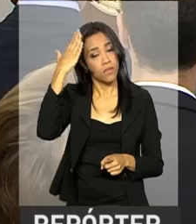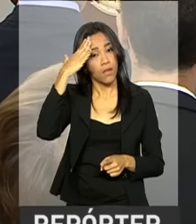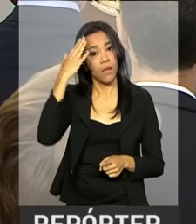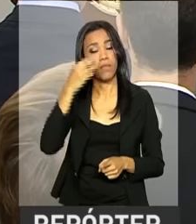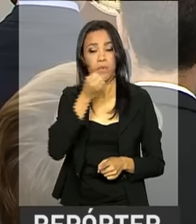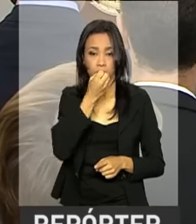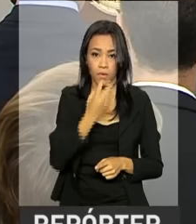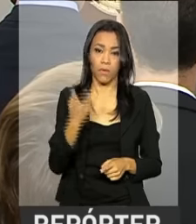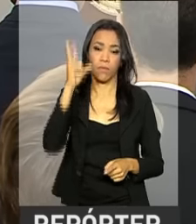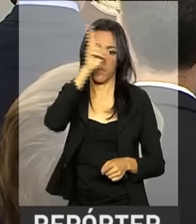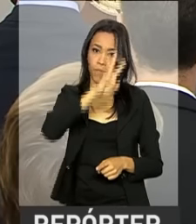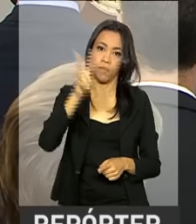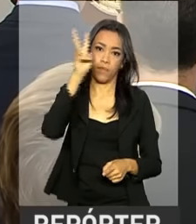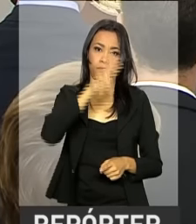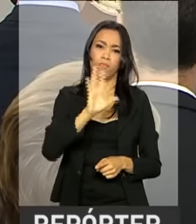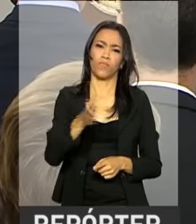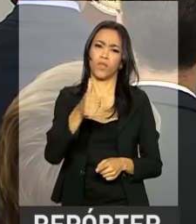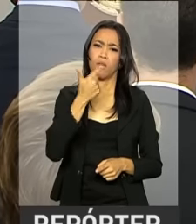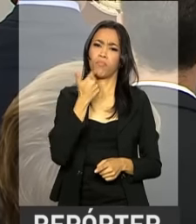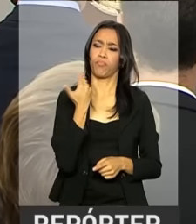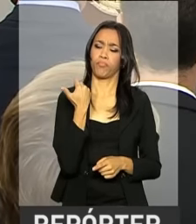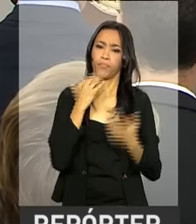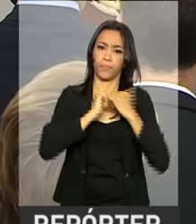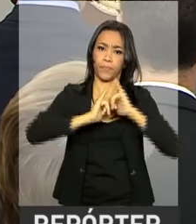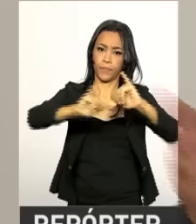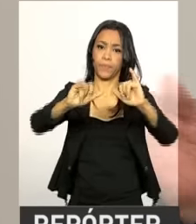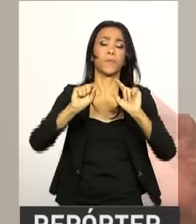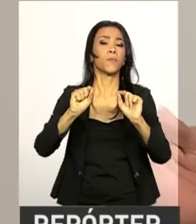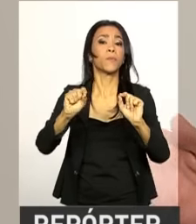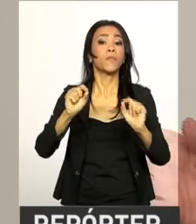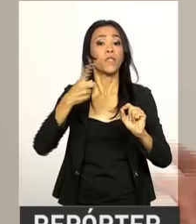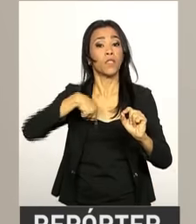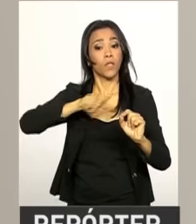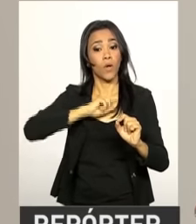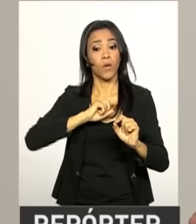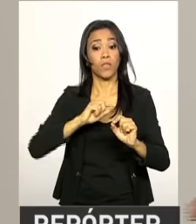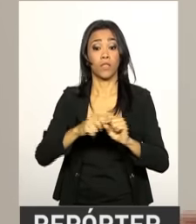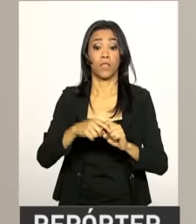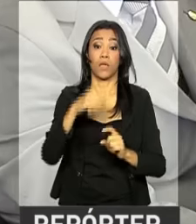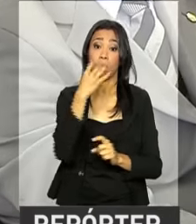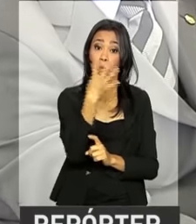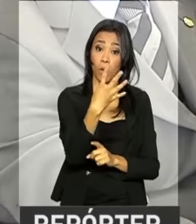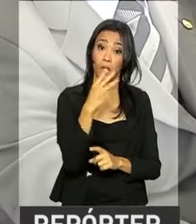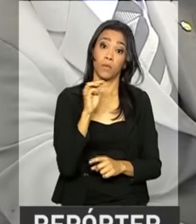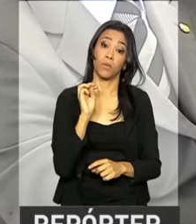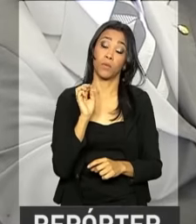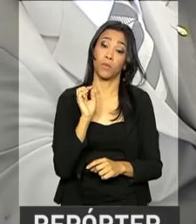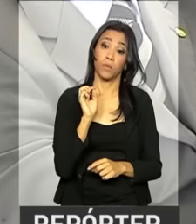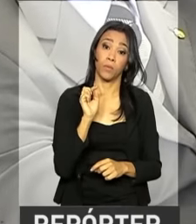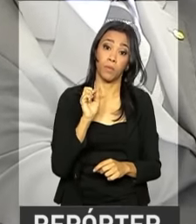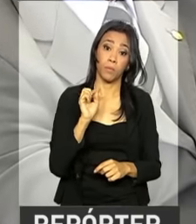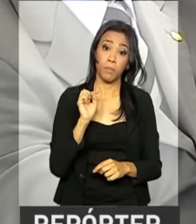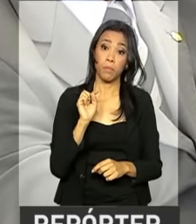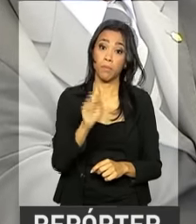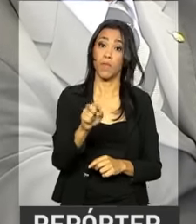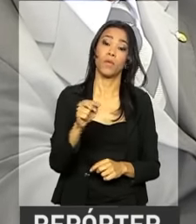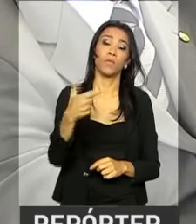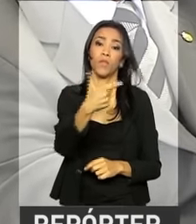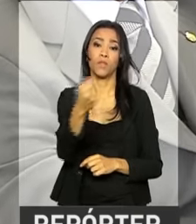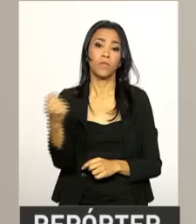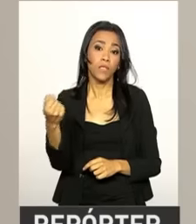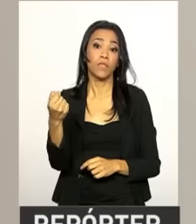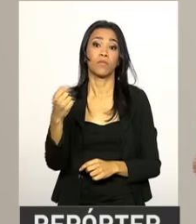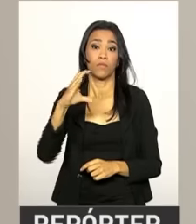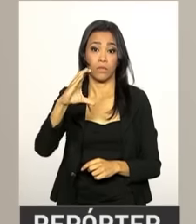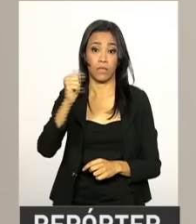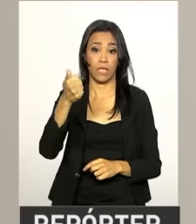recordar, porque foi noticiado há poucos dias, que nós eliminamos recentemente 4.200 cargos de livre